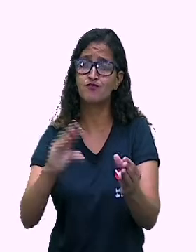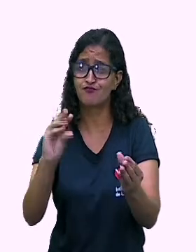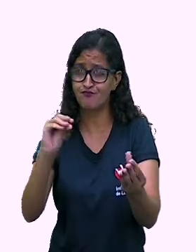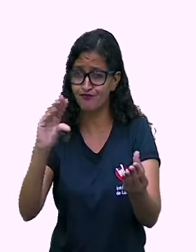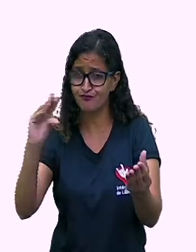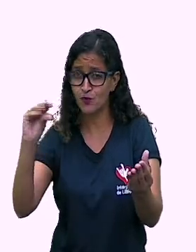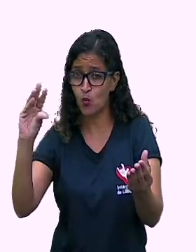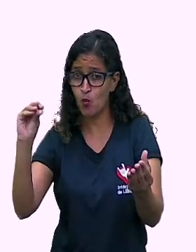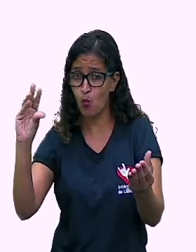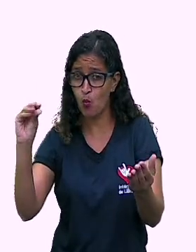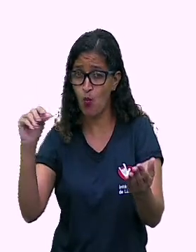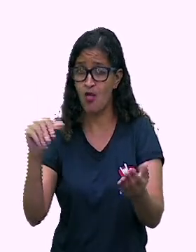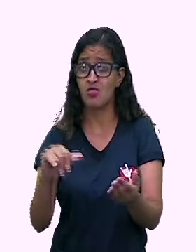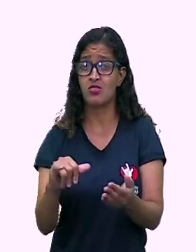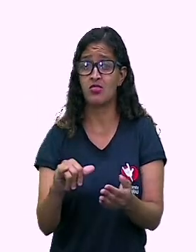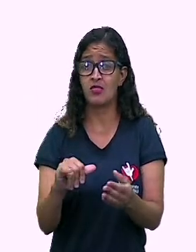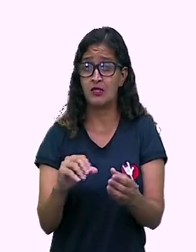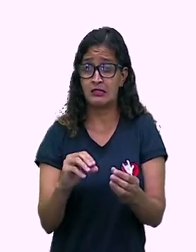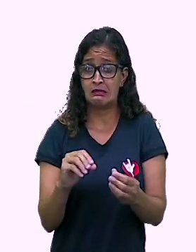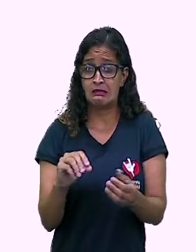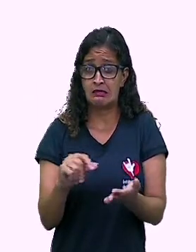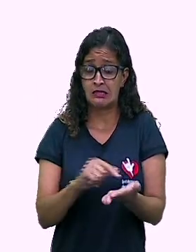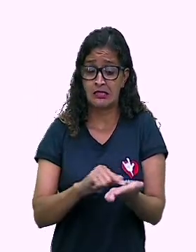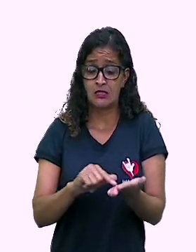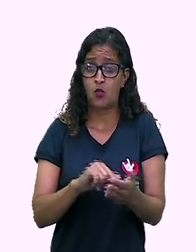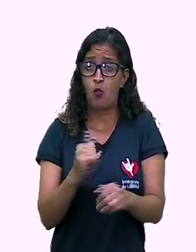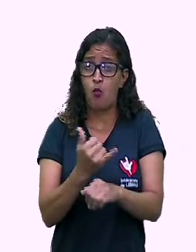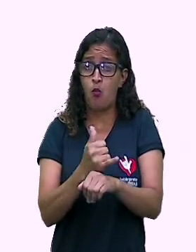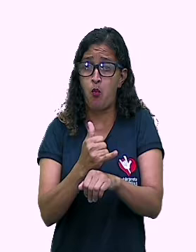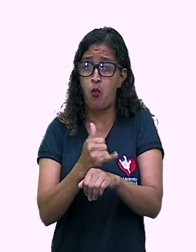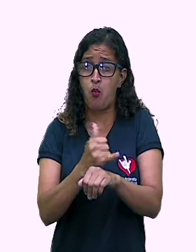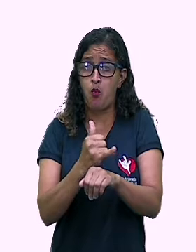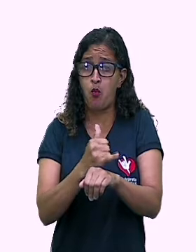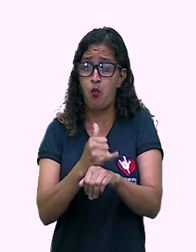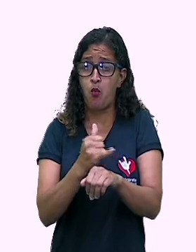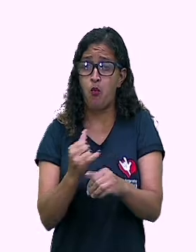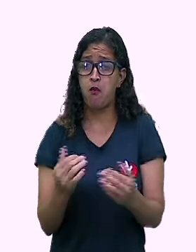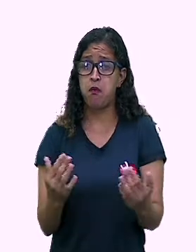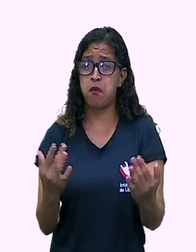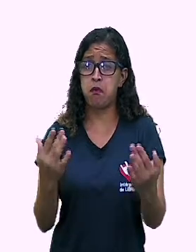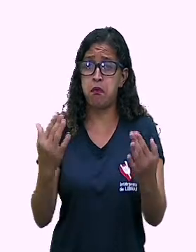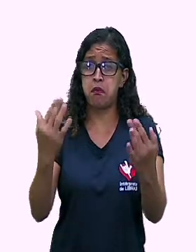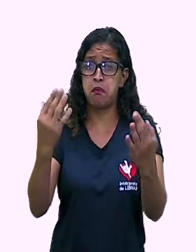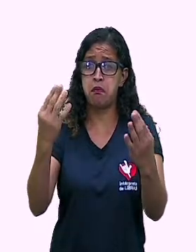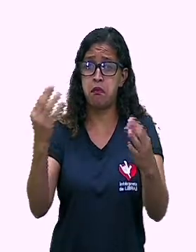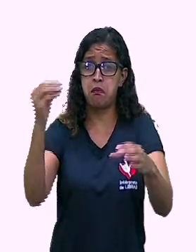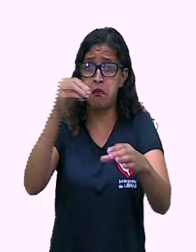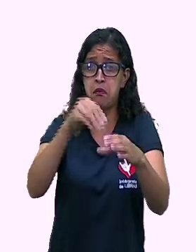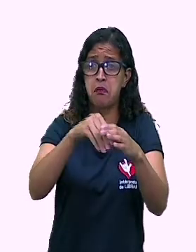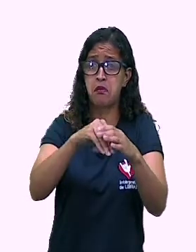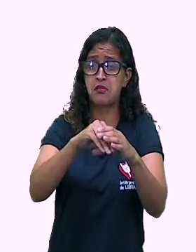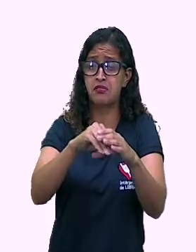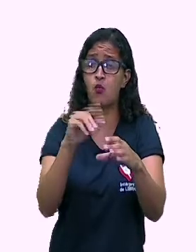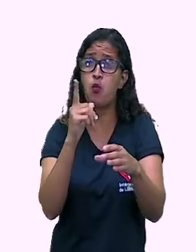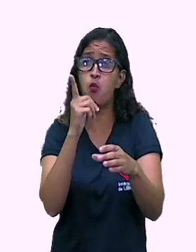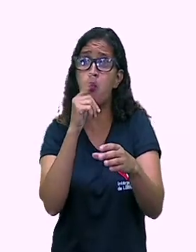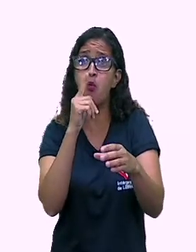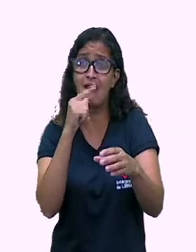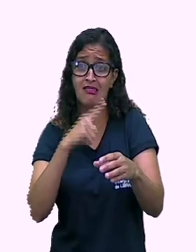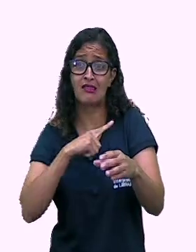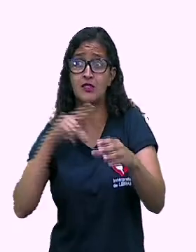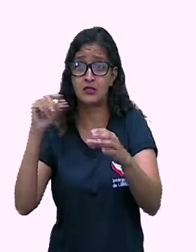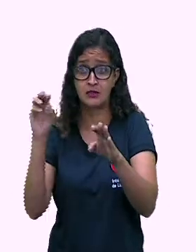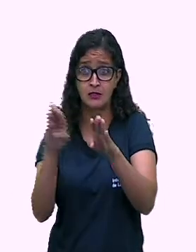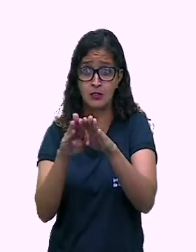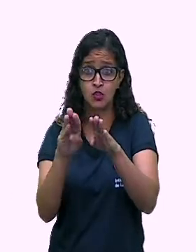da oxidação do ferro devido ao contato do oxigênio presente na água e no